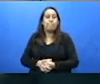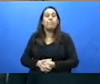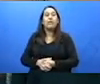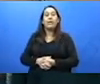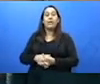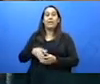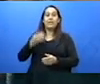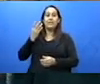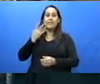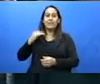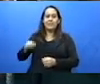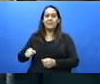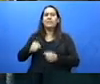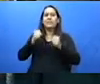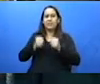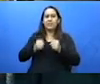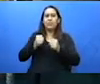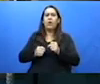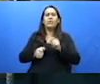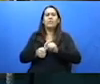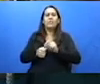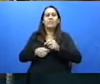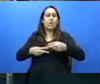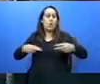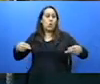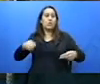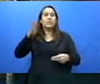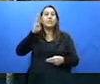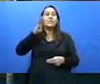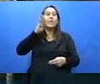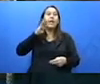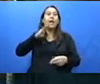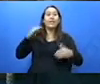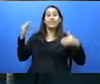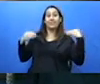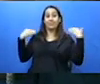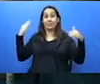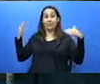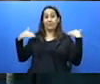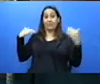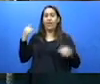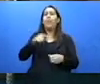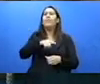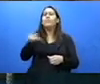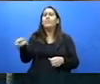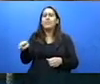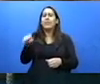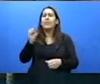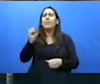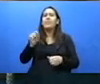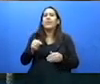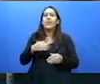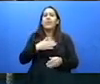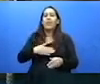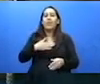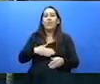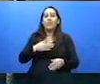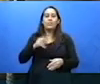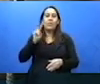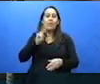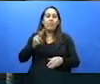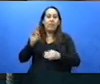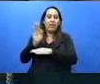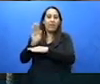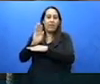As crianças podem fazer muitas coisas legais para se divertir. E você, do que gosta mais? Ver